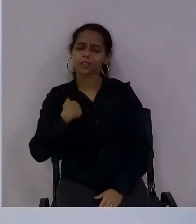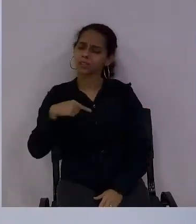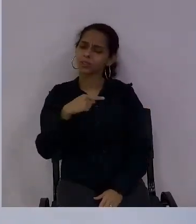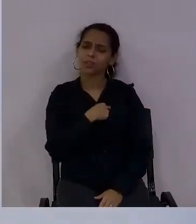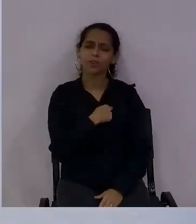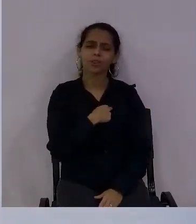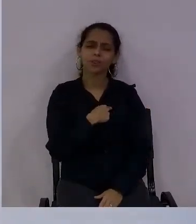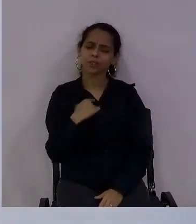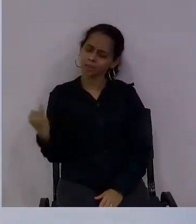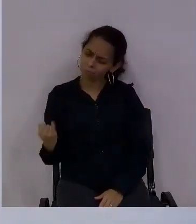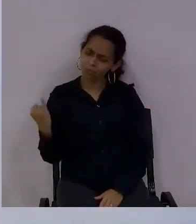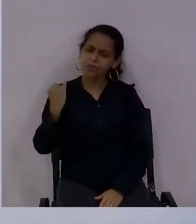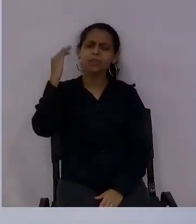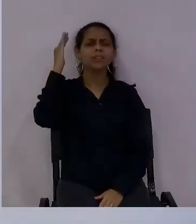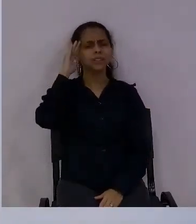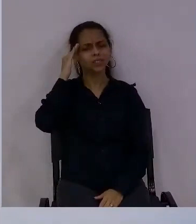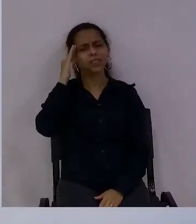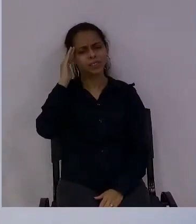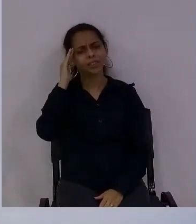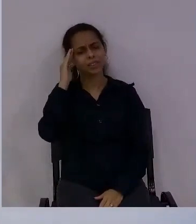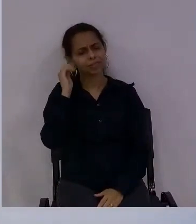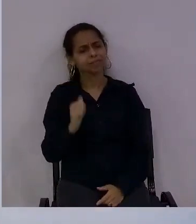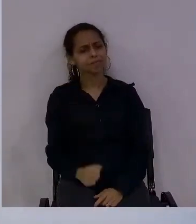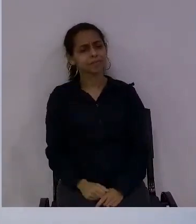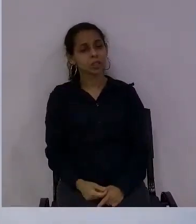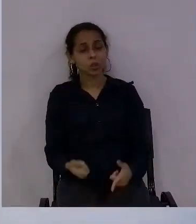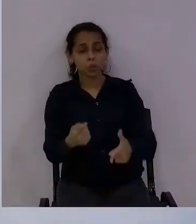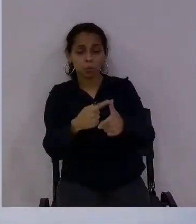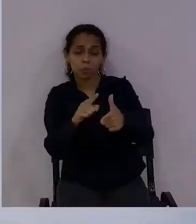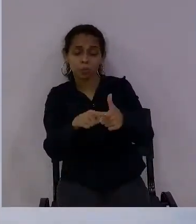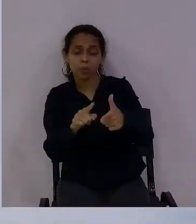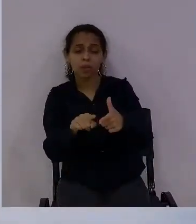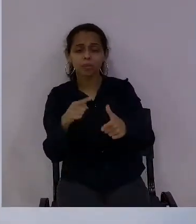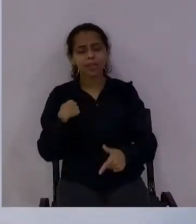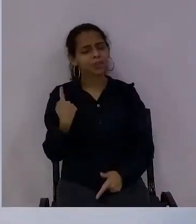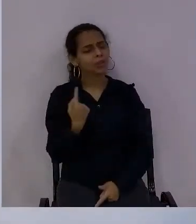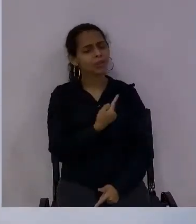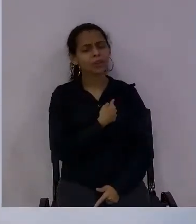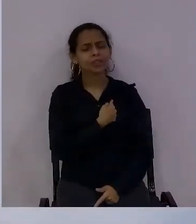Valorize isso. O problema, irmãos, é que nós